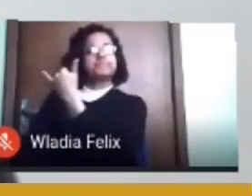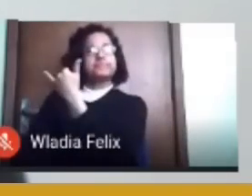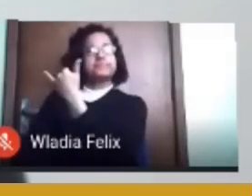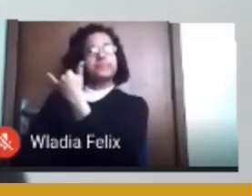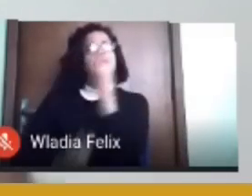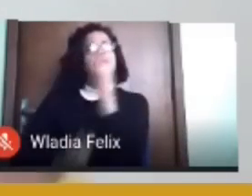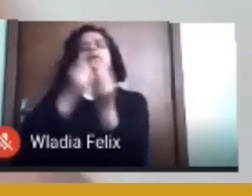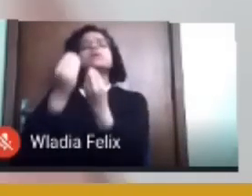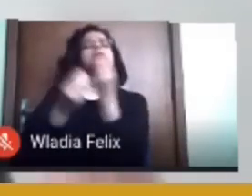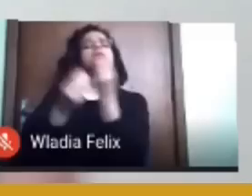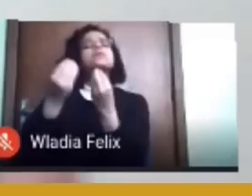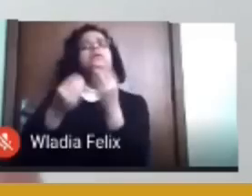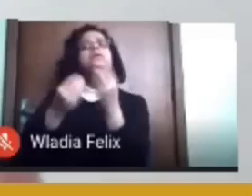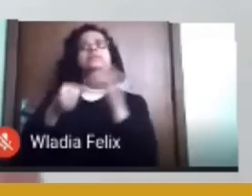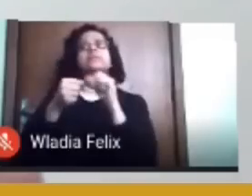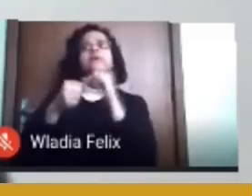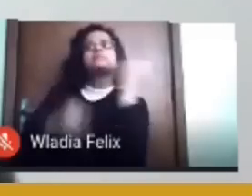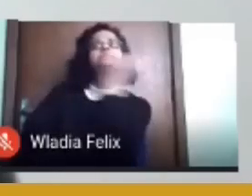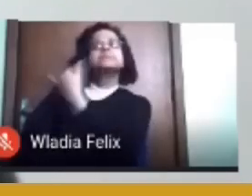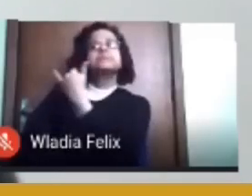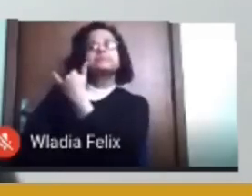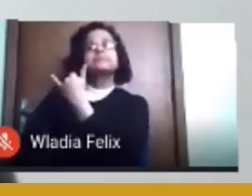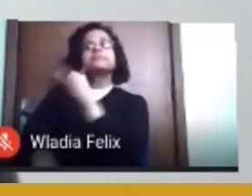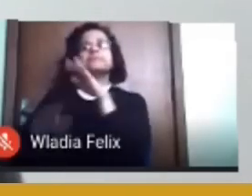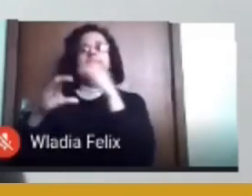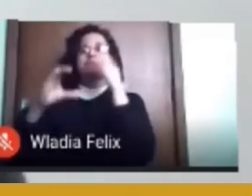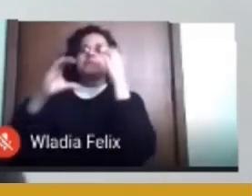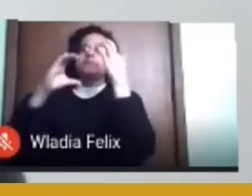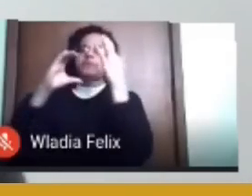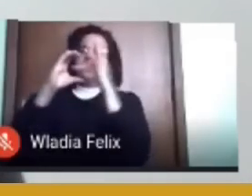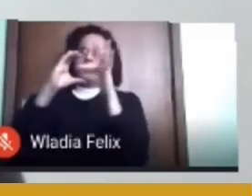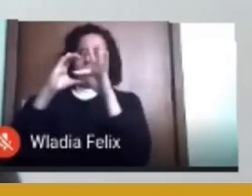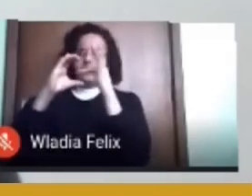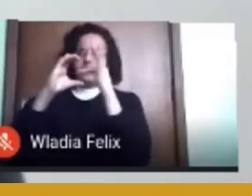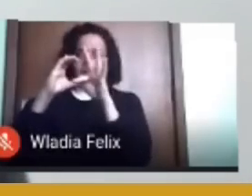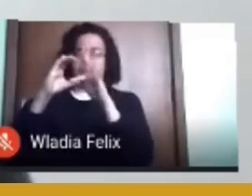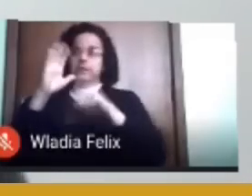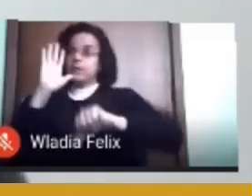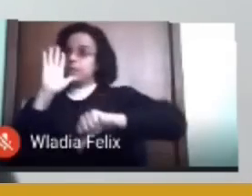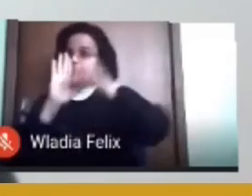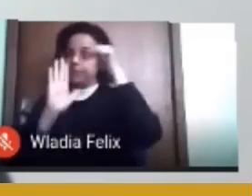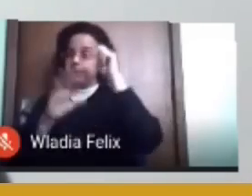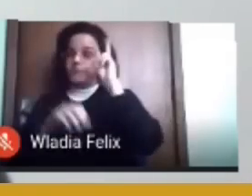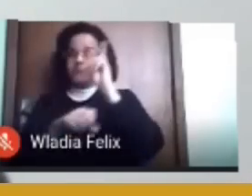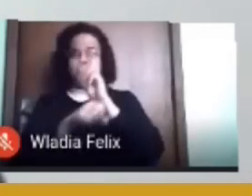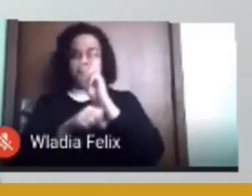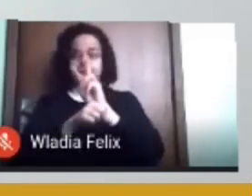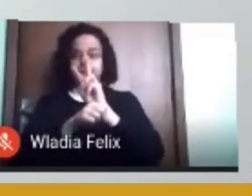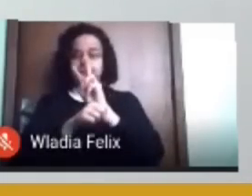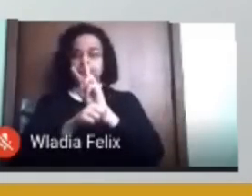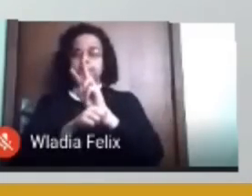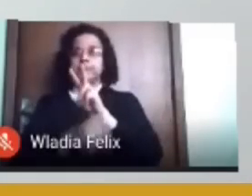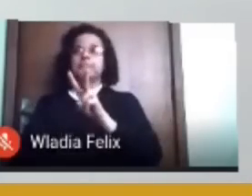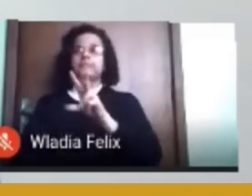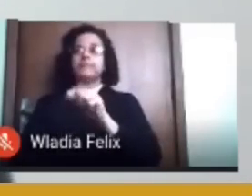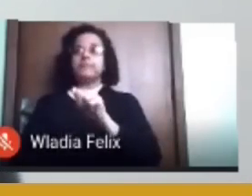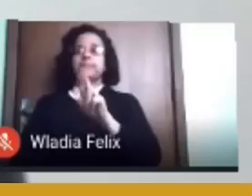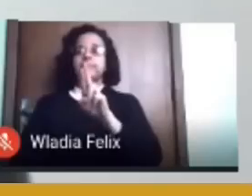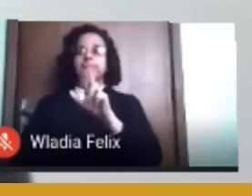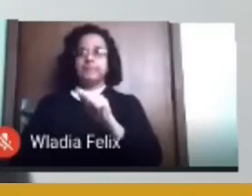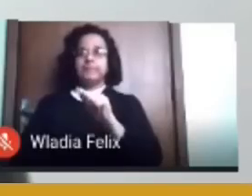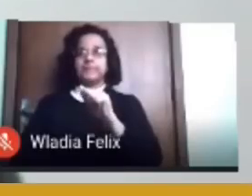o primeiro órgão protetivo, vara da infância ou da juventude, delegacias especializadas de proteção à